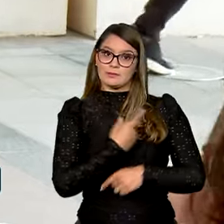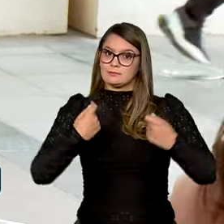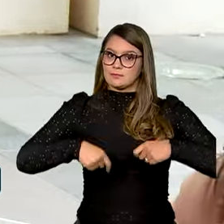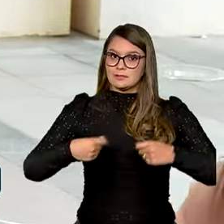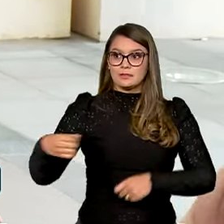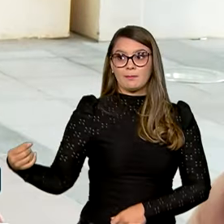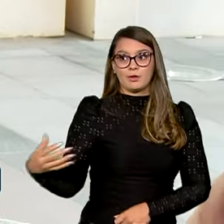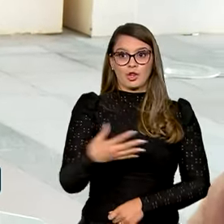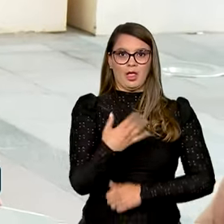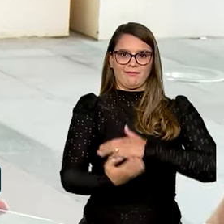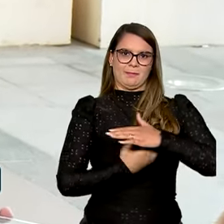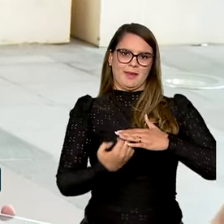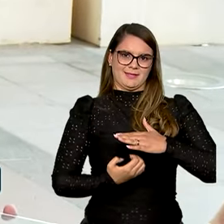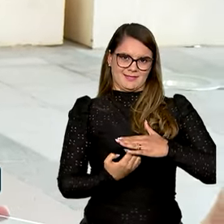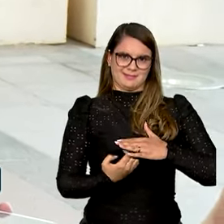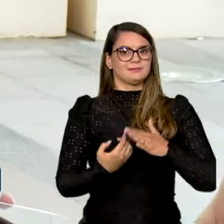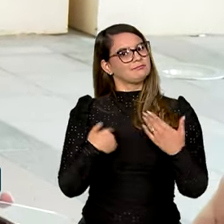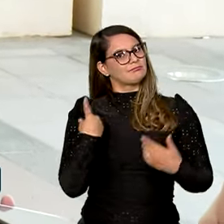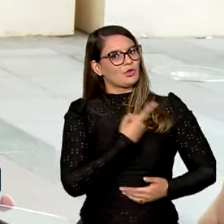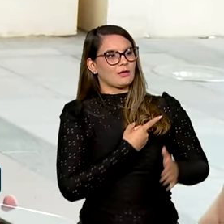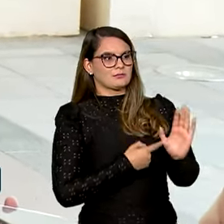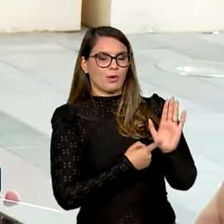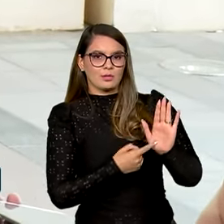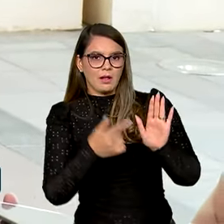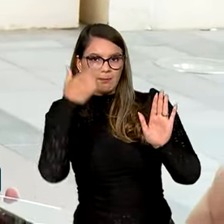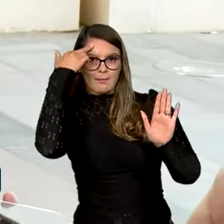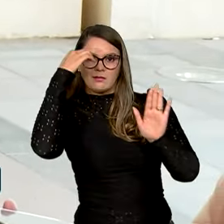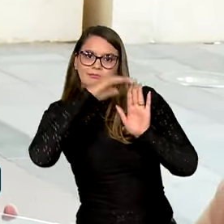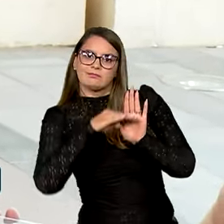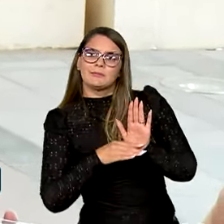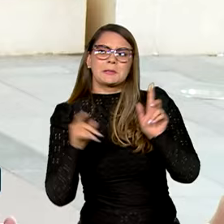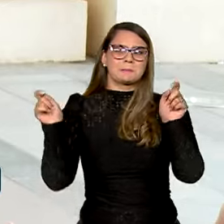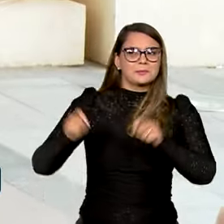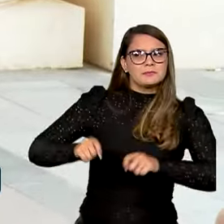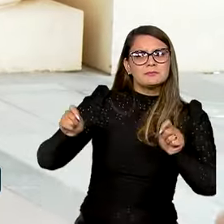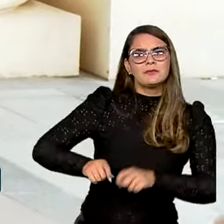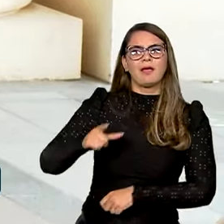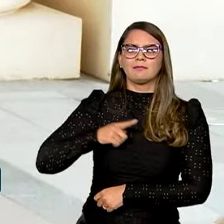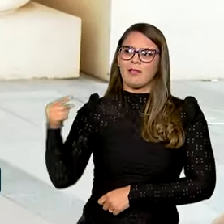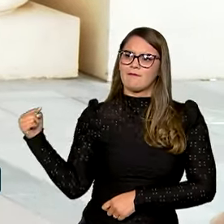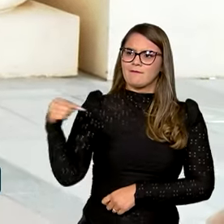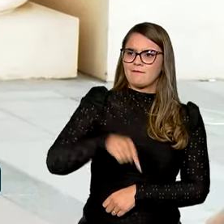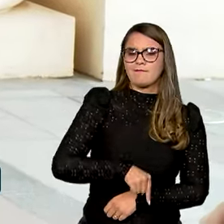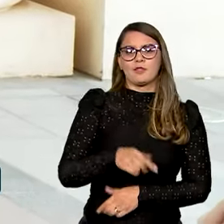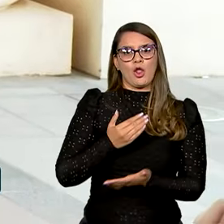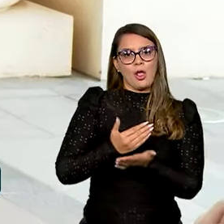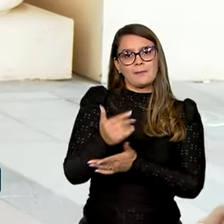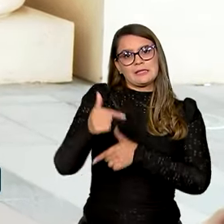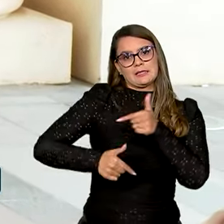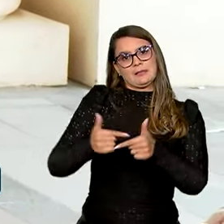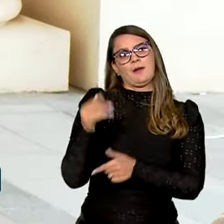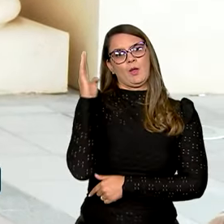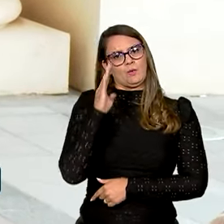de novas companhias é isso que a gente tá apresentando Arábia Saudita a possibilidade deles virem começar a operar no